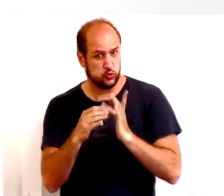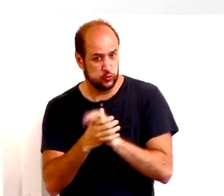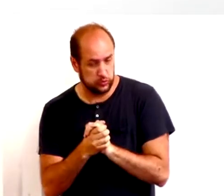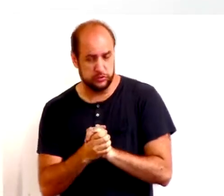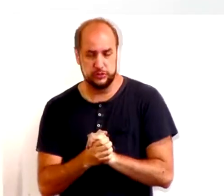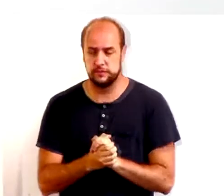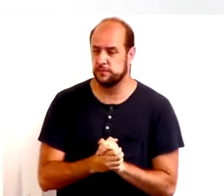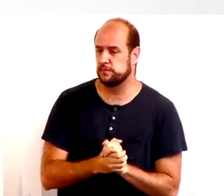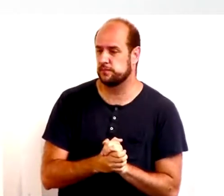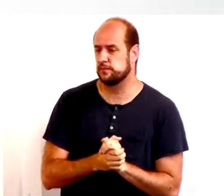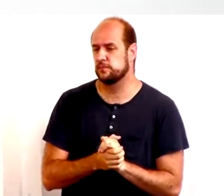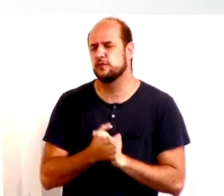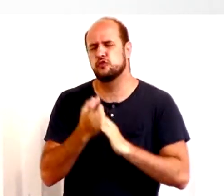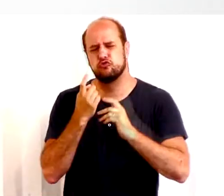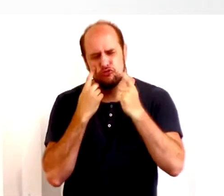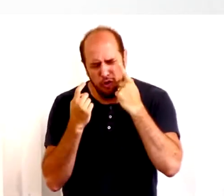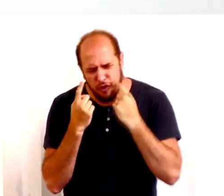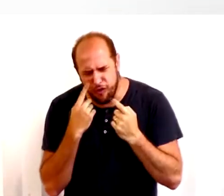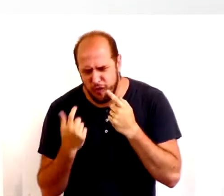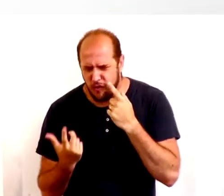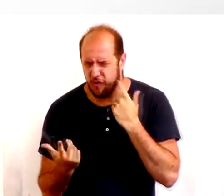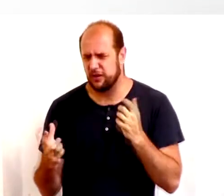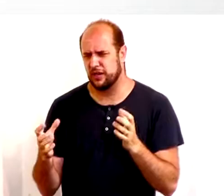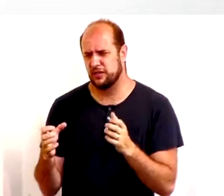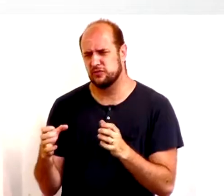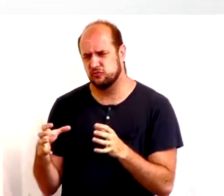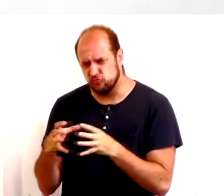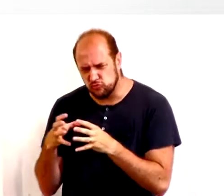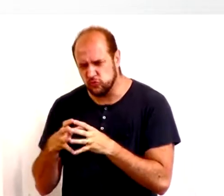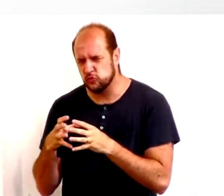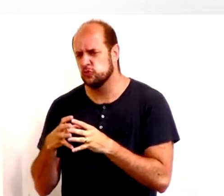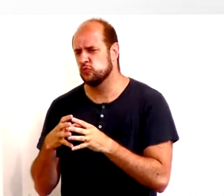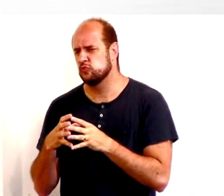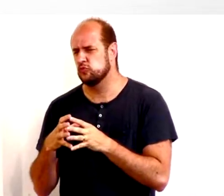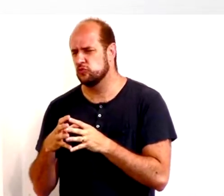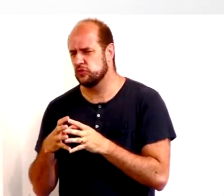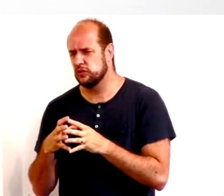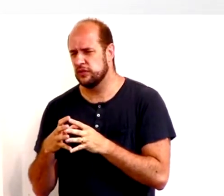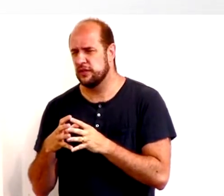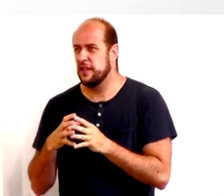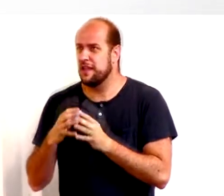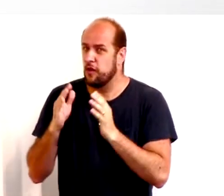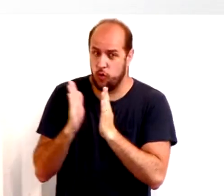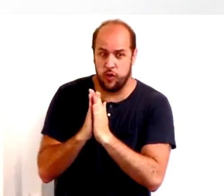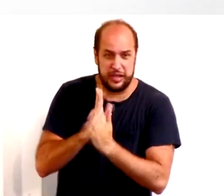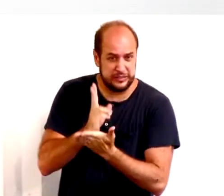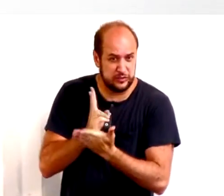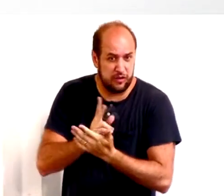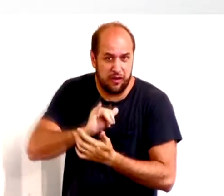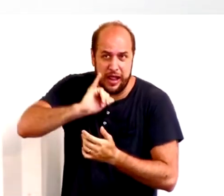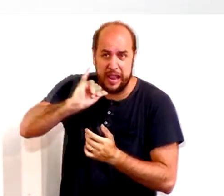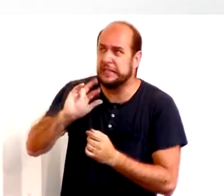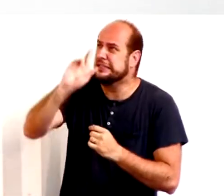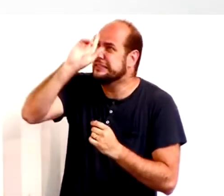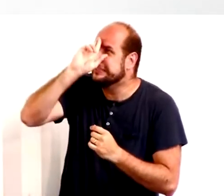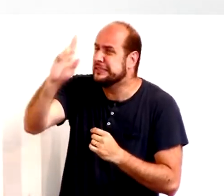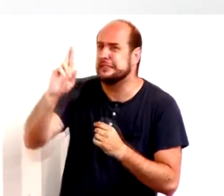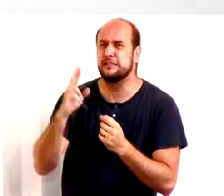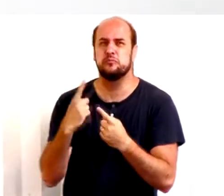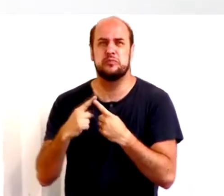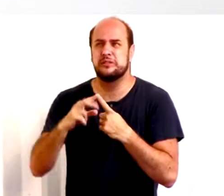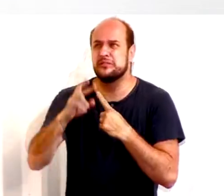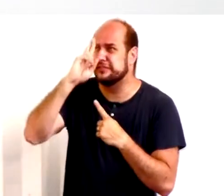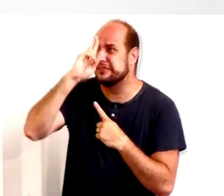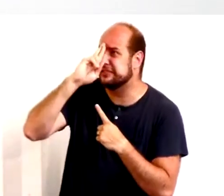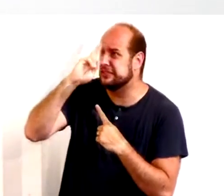se pegava em choro que não parava. E ele dizia: Senhor, nas suas orações, Senhor, por que eu sou essa